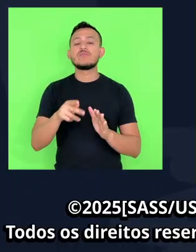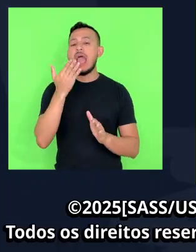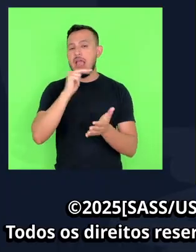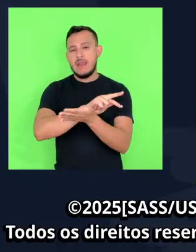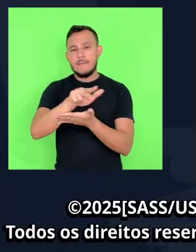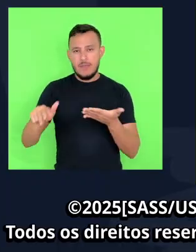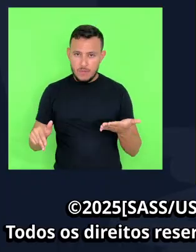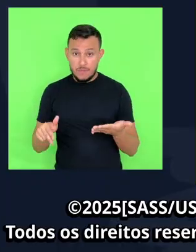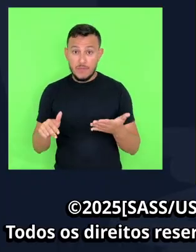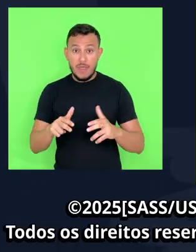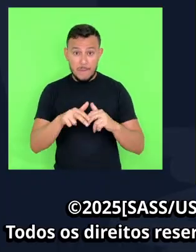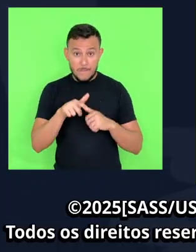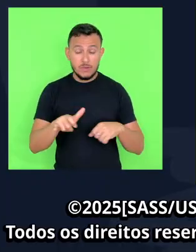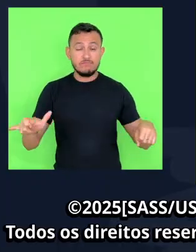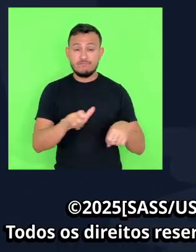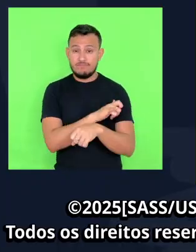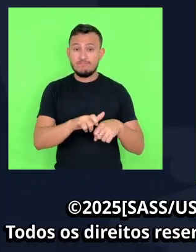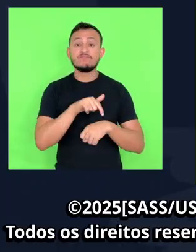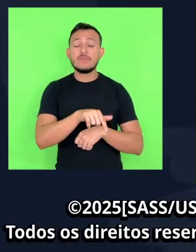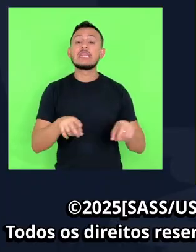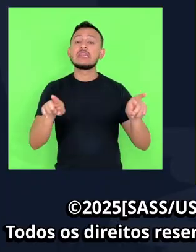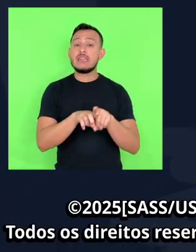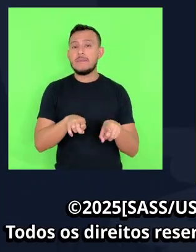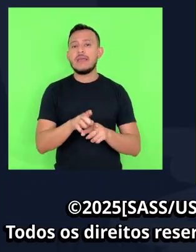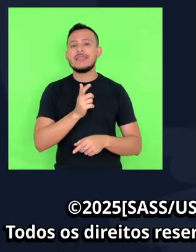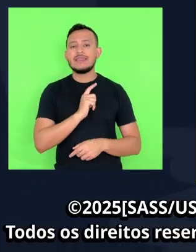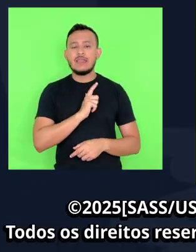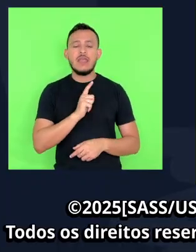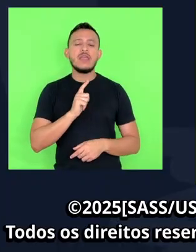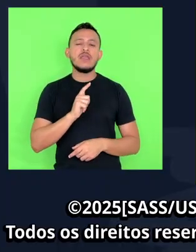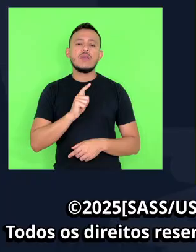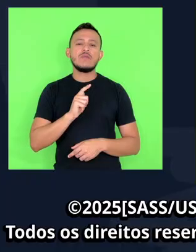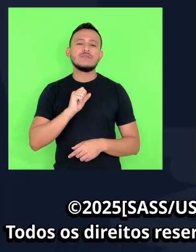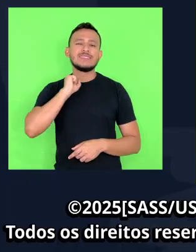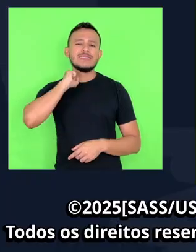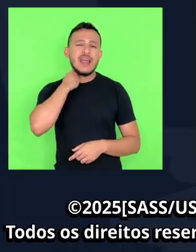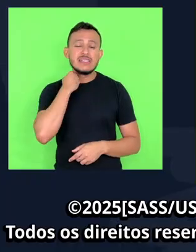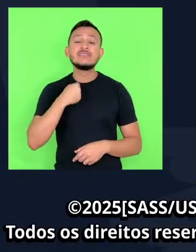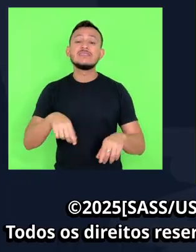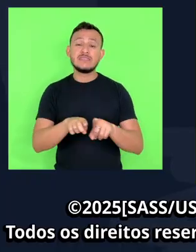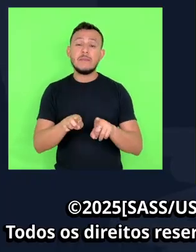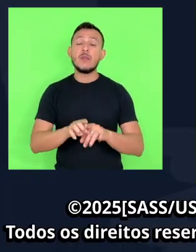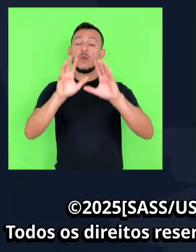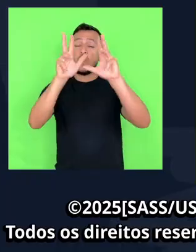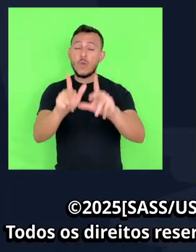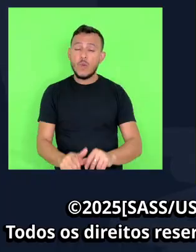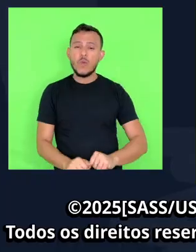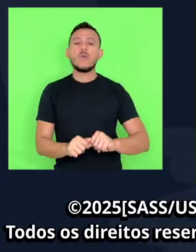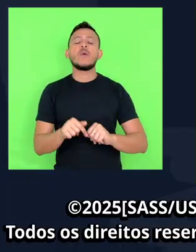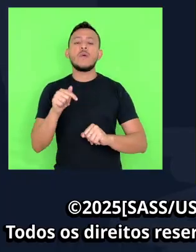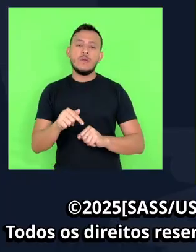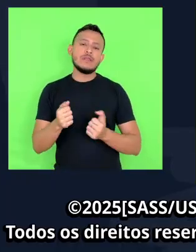Então, nesse mecanismo de enfrentamento também tem o estresse, e isso tudo